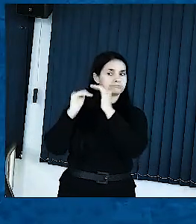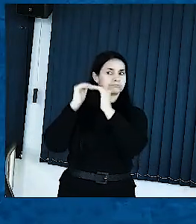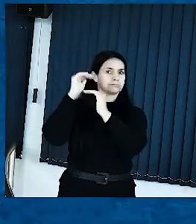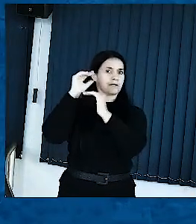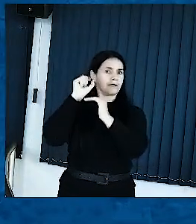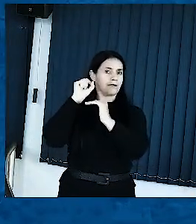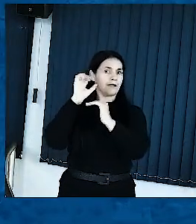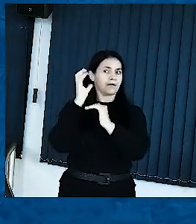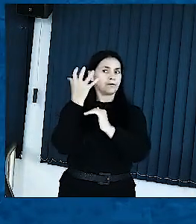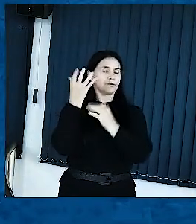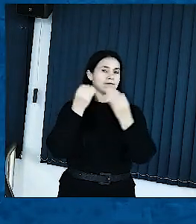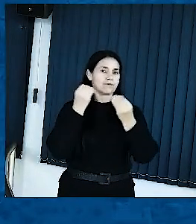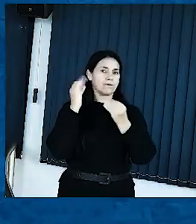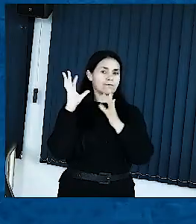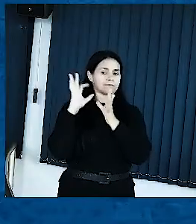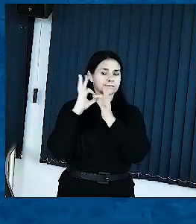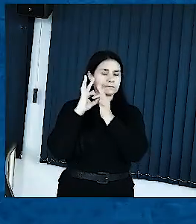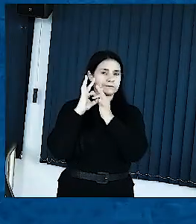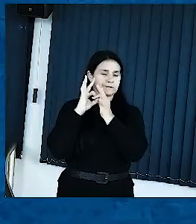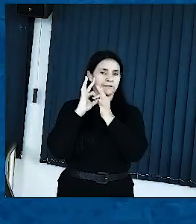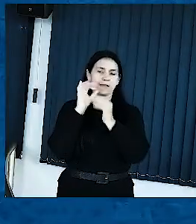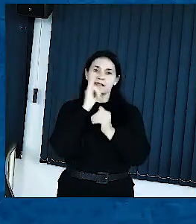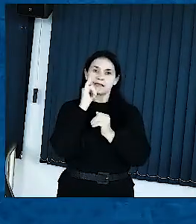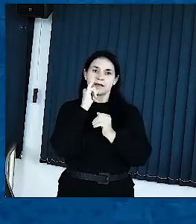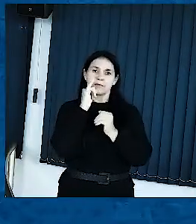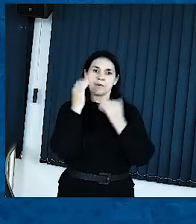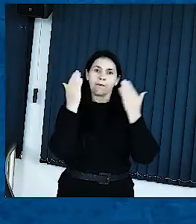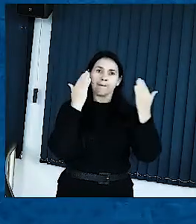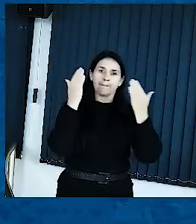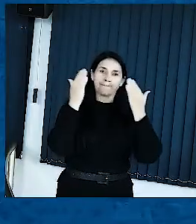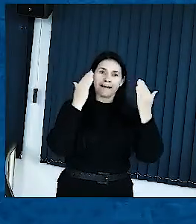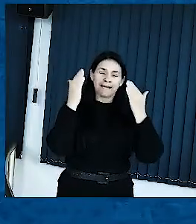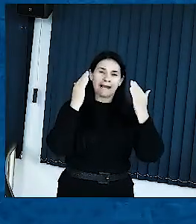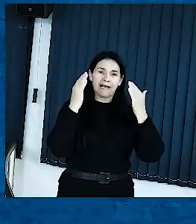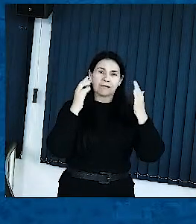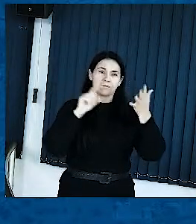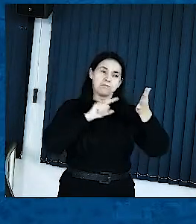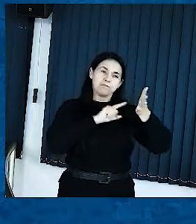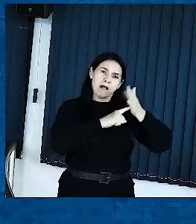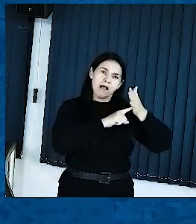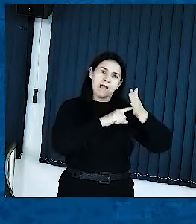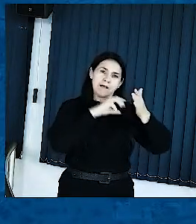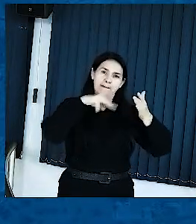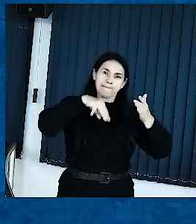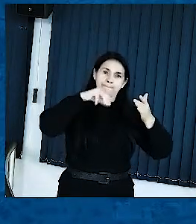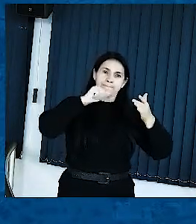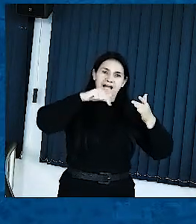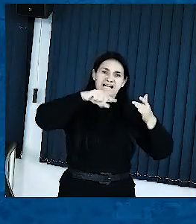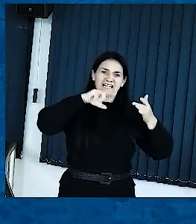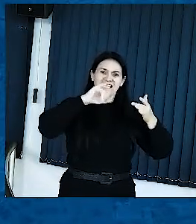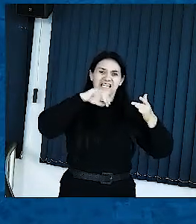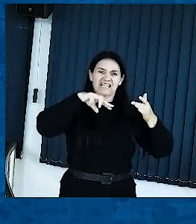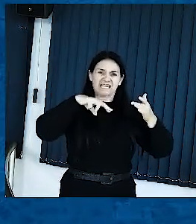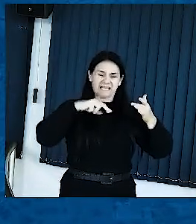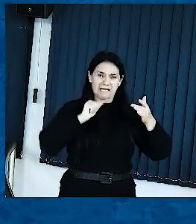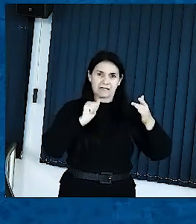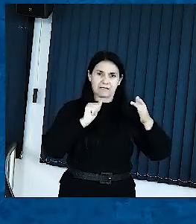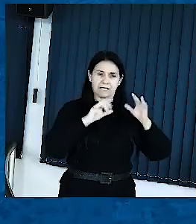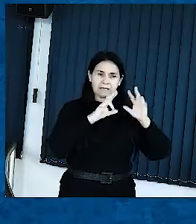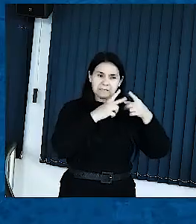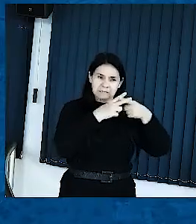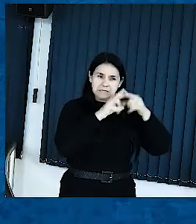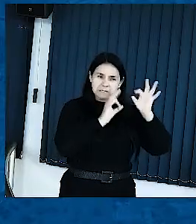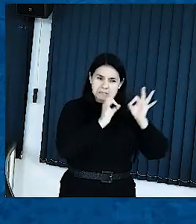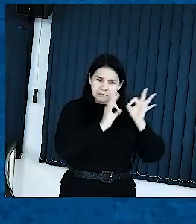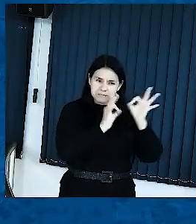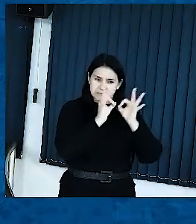desenvolvimento, ele ocorre em conjunto. É como se fosse uma grande máquina, cada uma tem uma engrenagem que